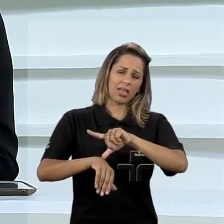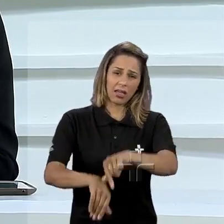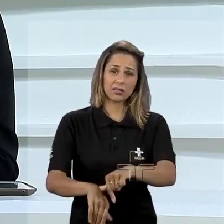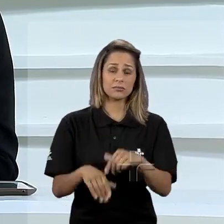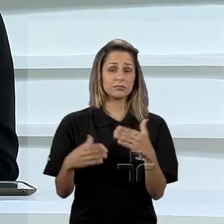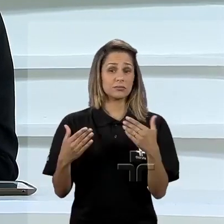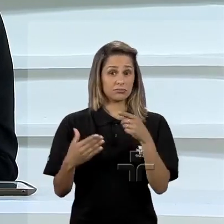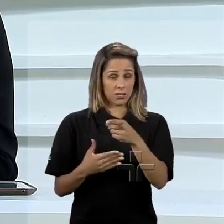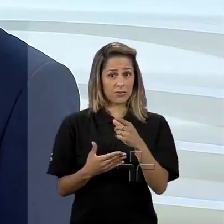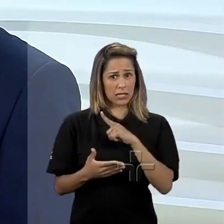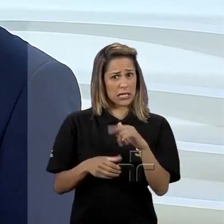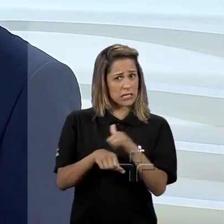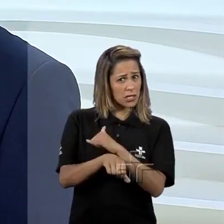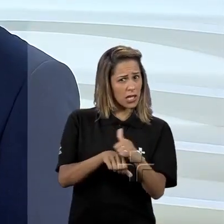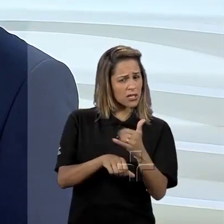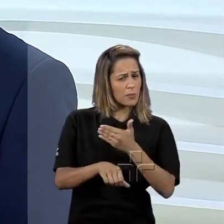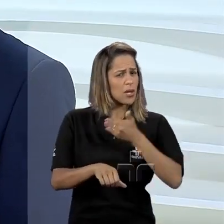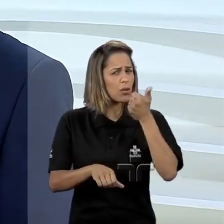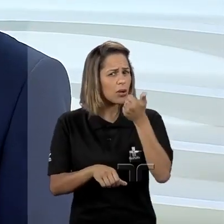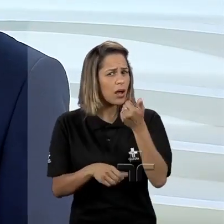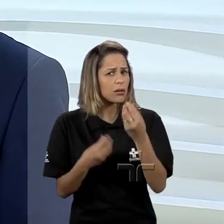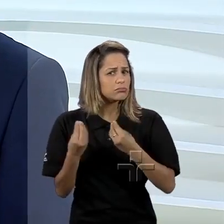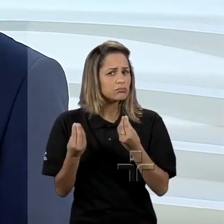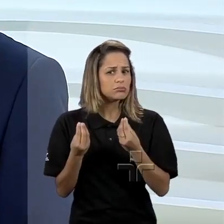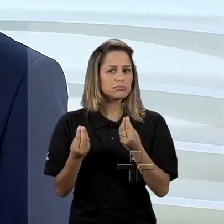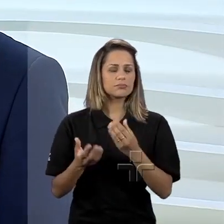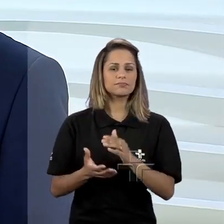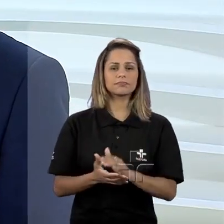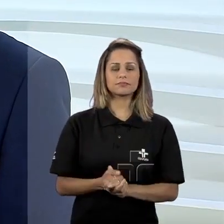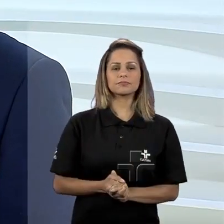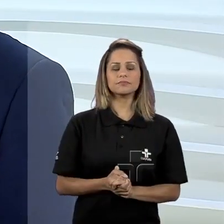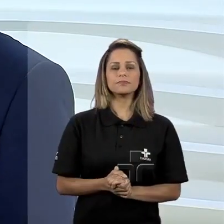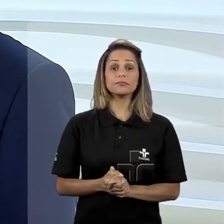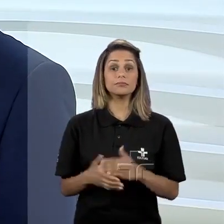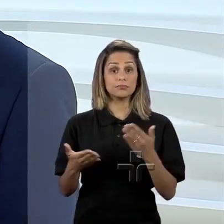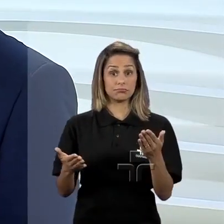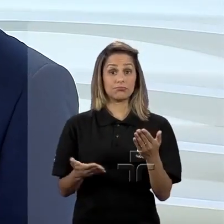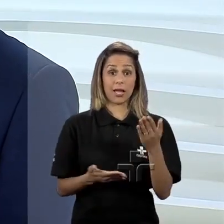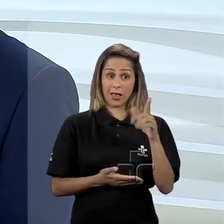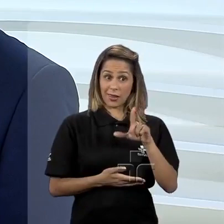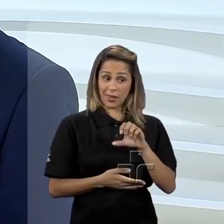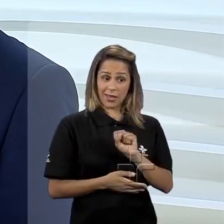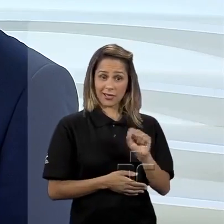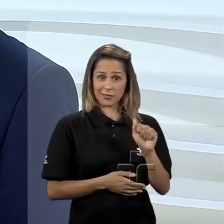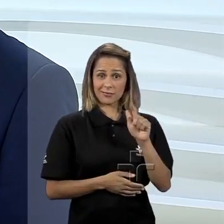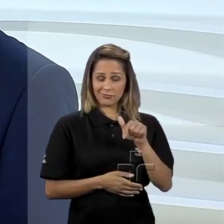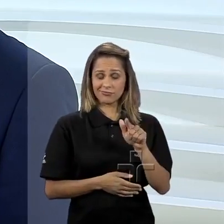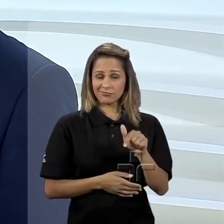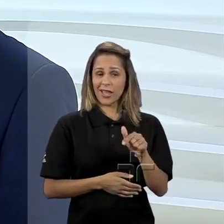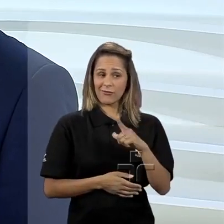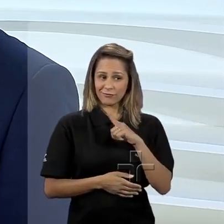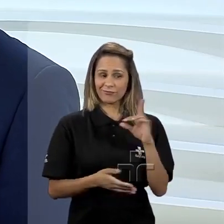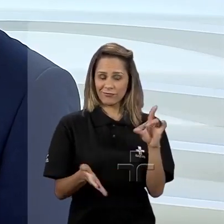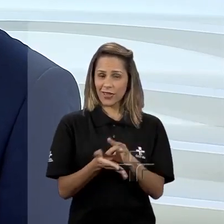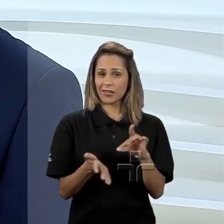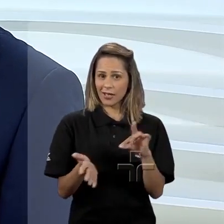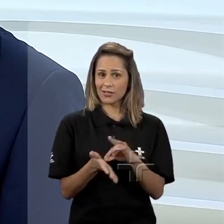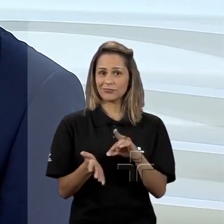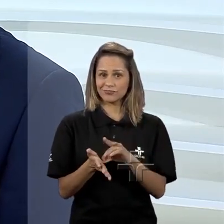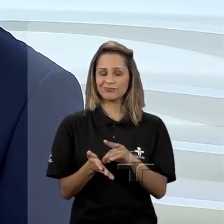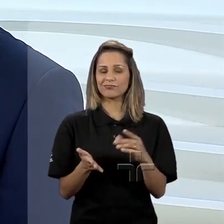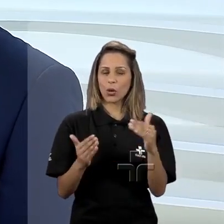essa questão do transporte? Ricardo, embora essa seja uma responsabilidade compartilhada, Prefeitura e Governo do Estado, e também